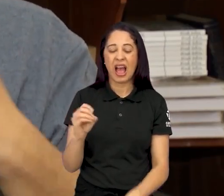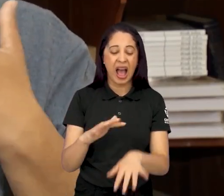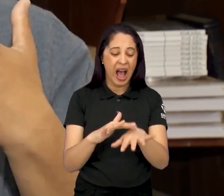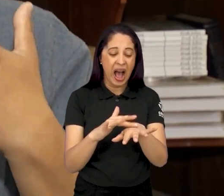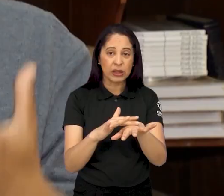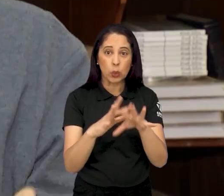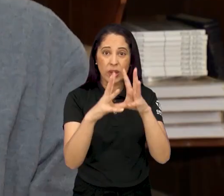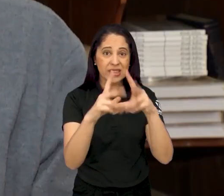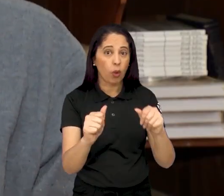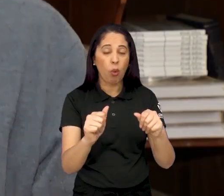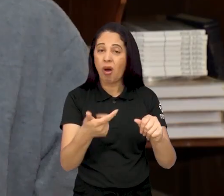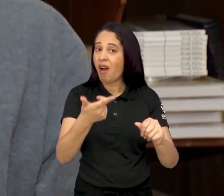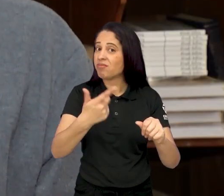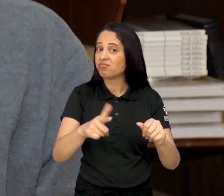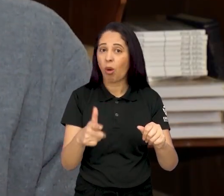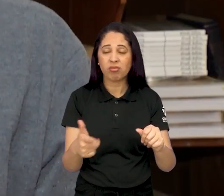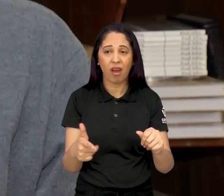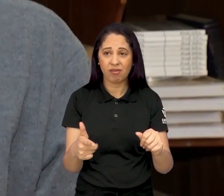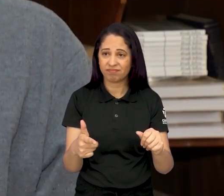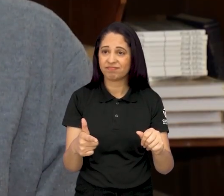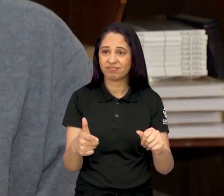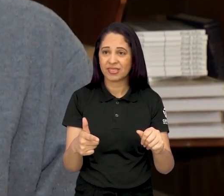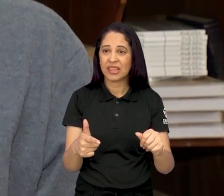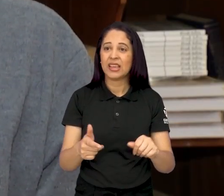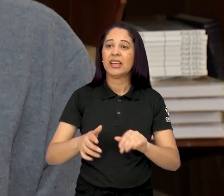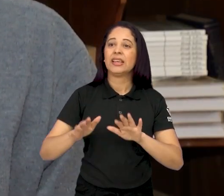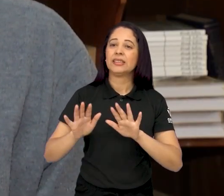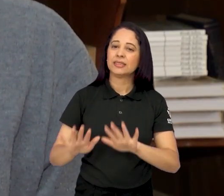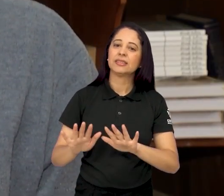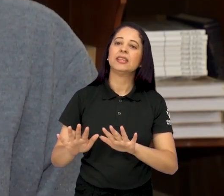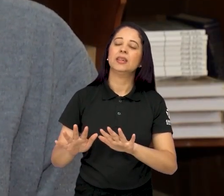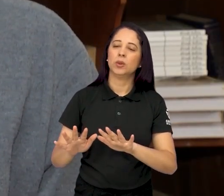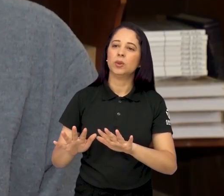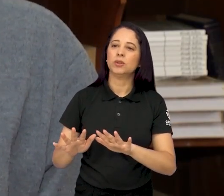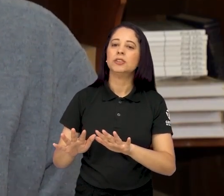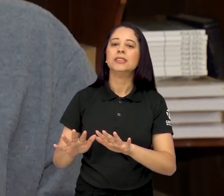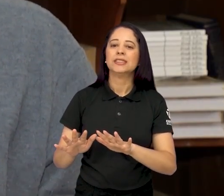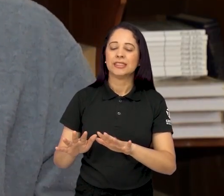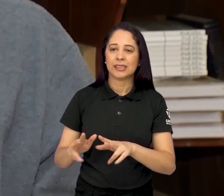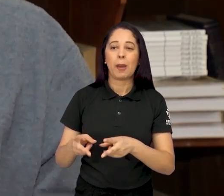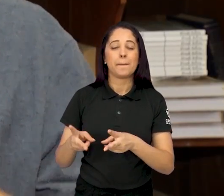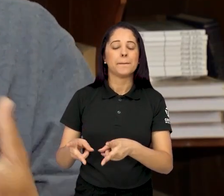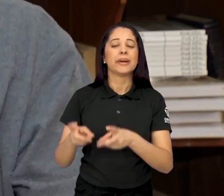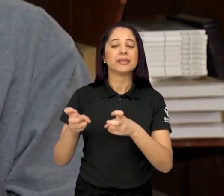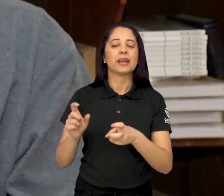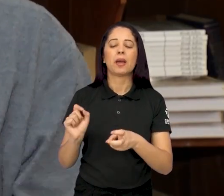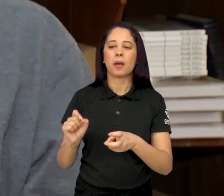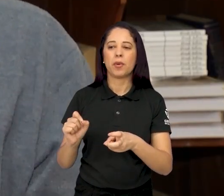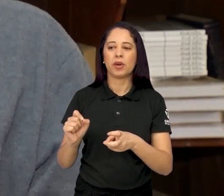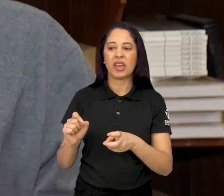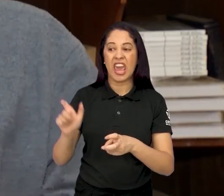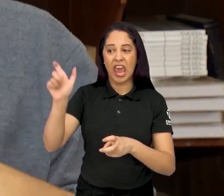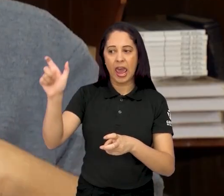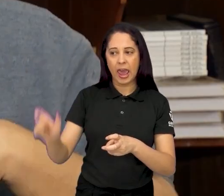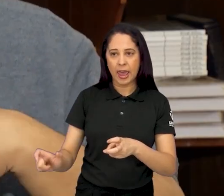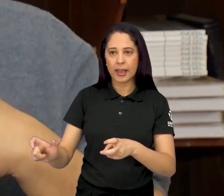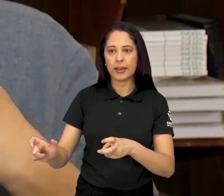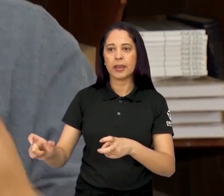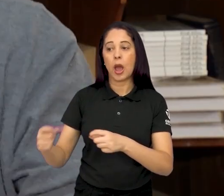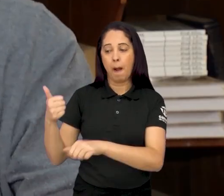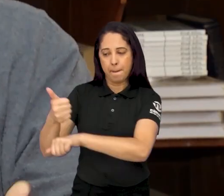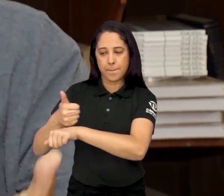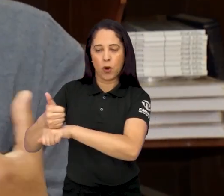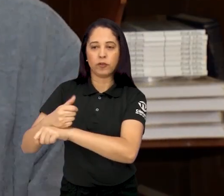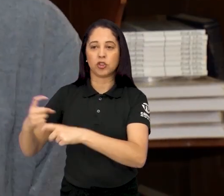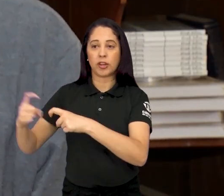tratamento, uma cura, né, de verdade para a doença. Então você percebe que não era simplesmente